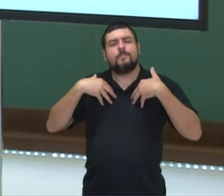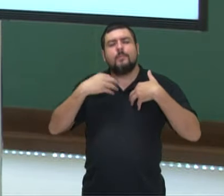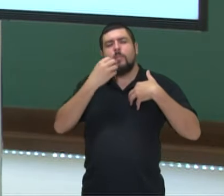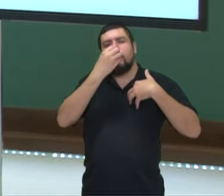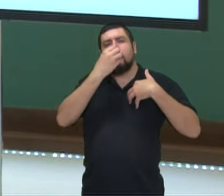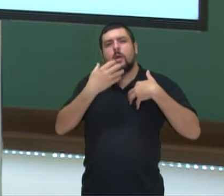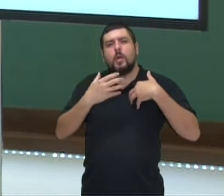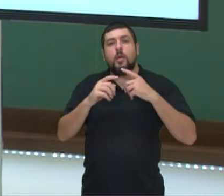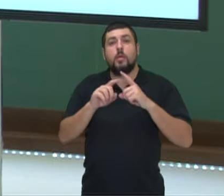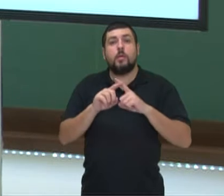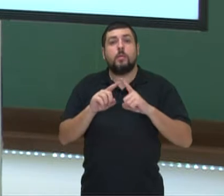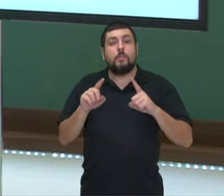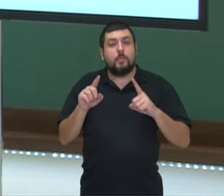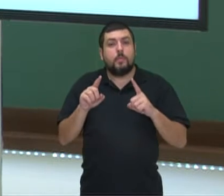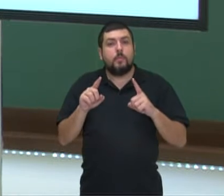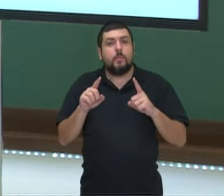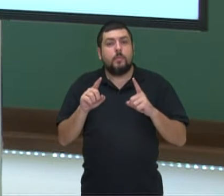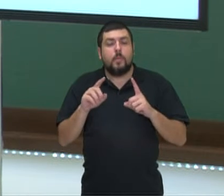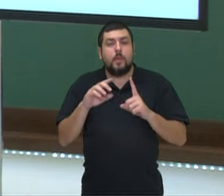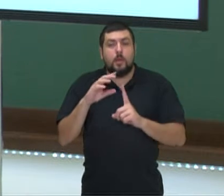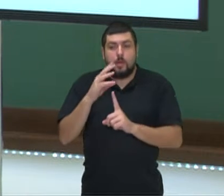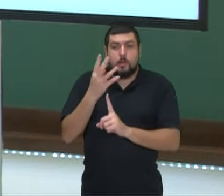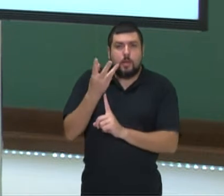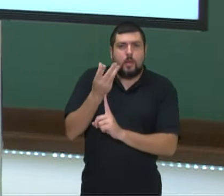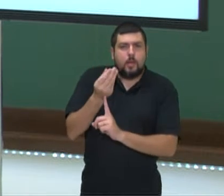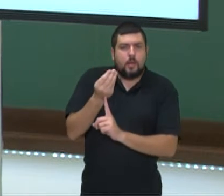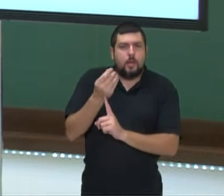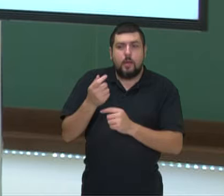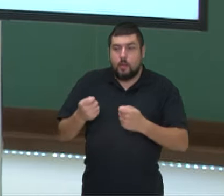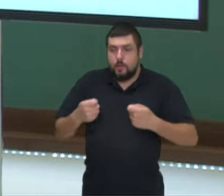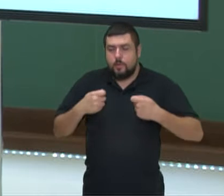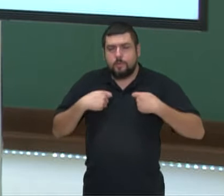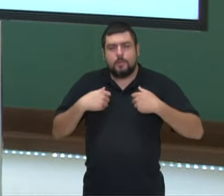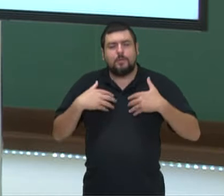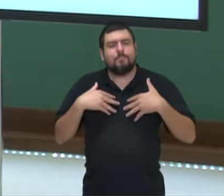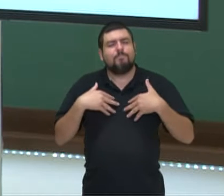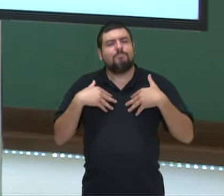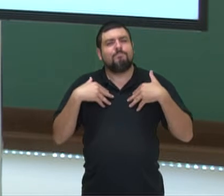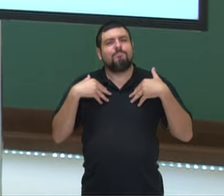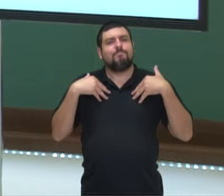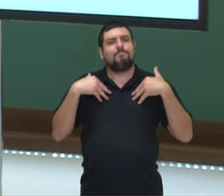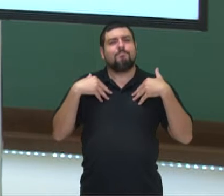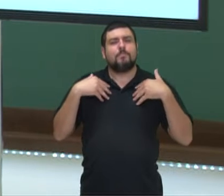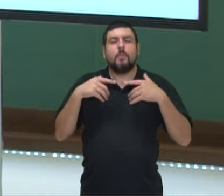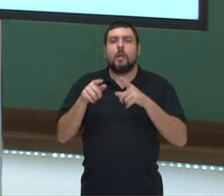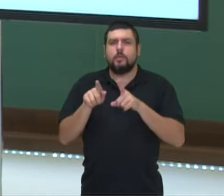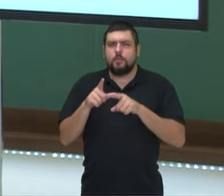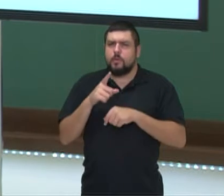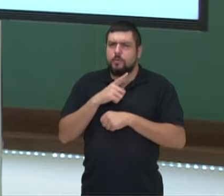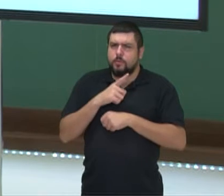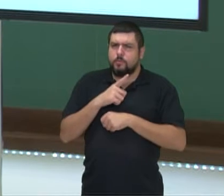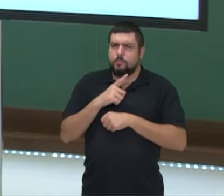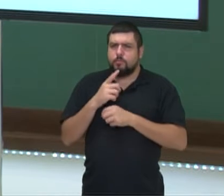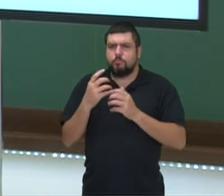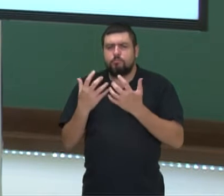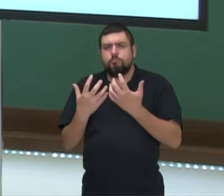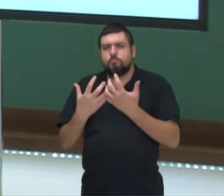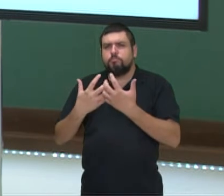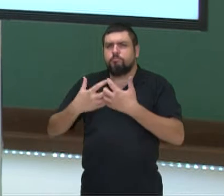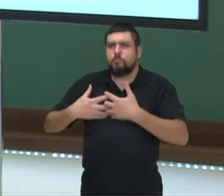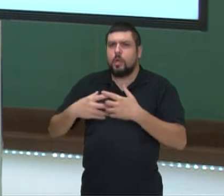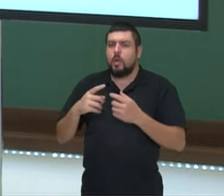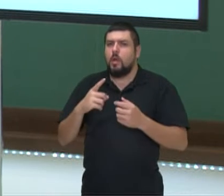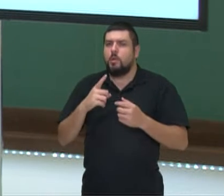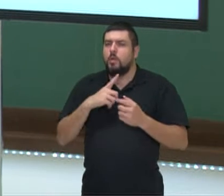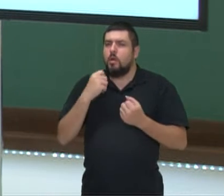importante, né, no nosso cotidiano, né? Além de nos entreter, ela também tem uma função social, ela tem uma função de denúncia, né?